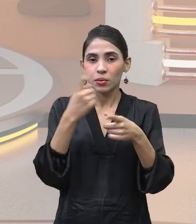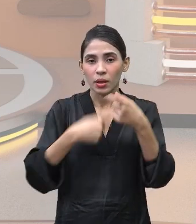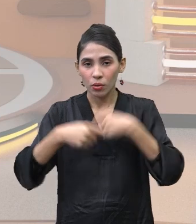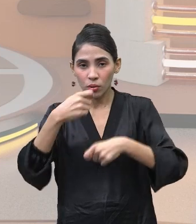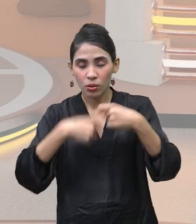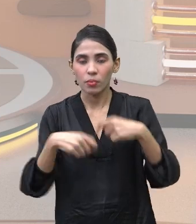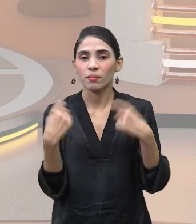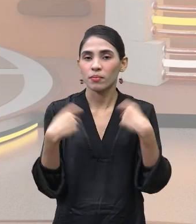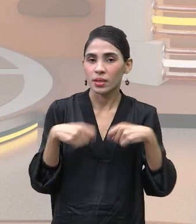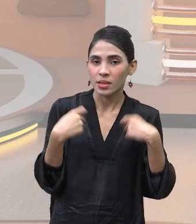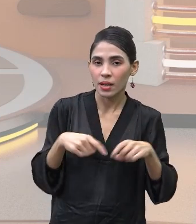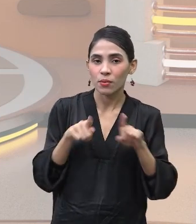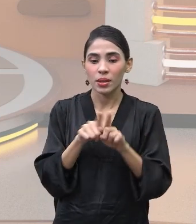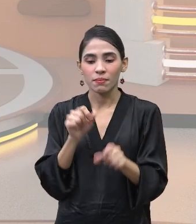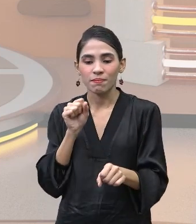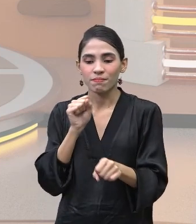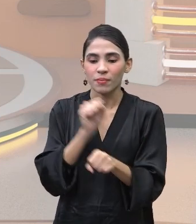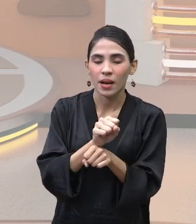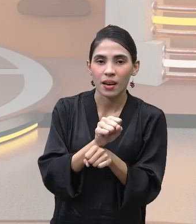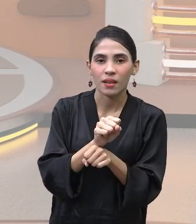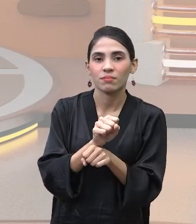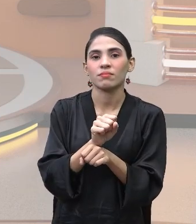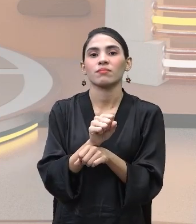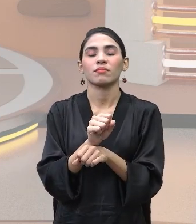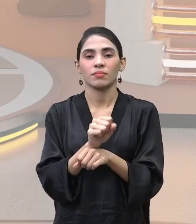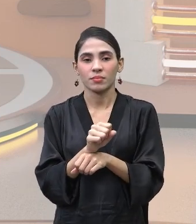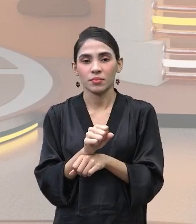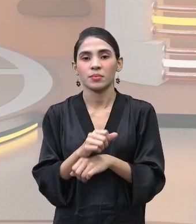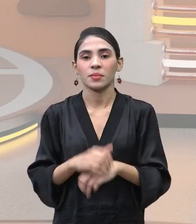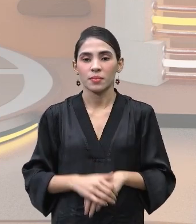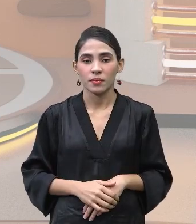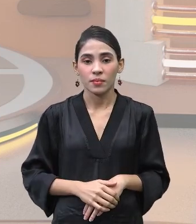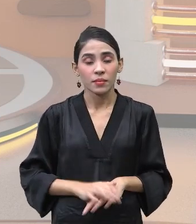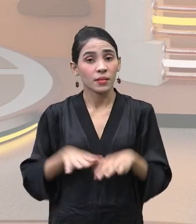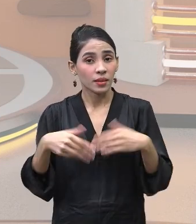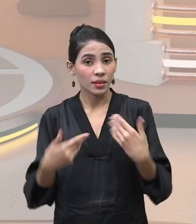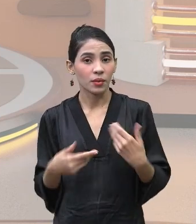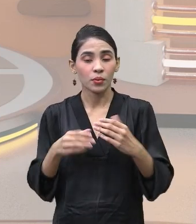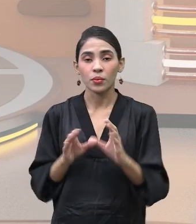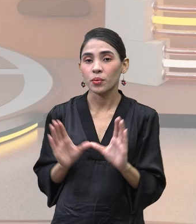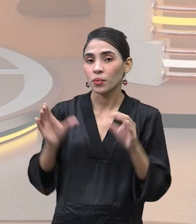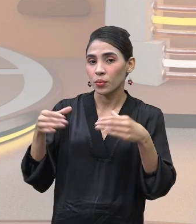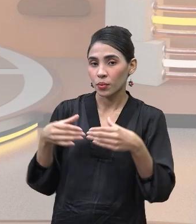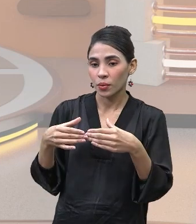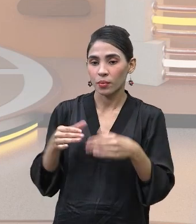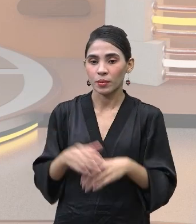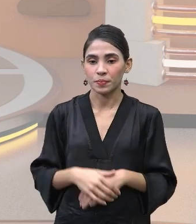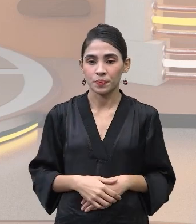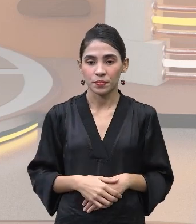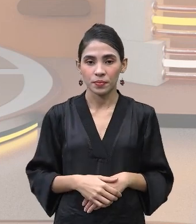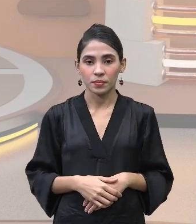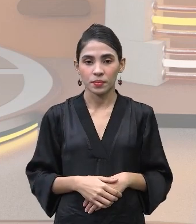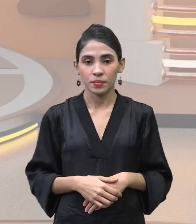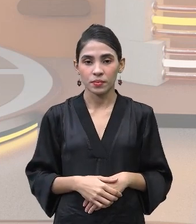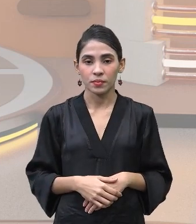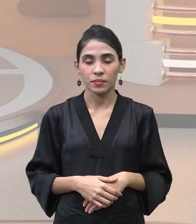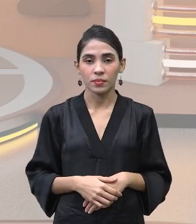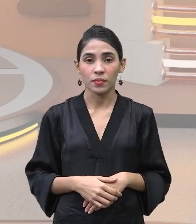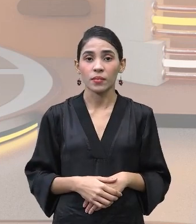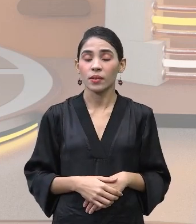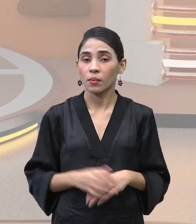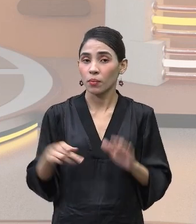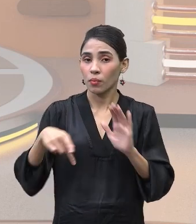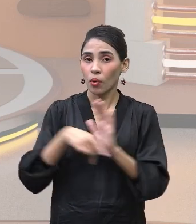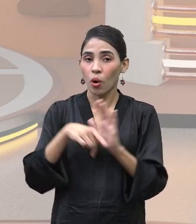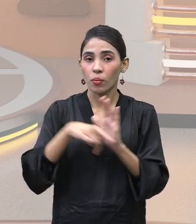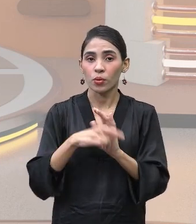ele precisava ser freado, né? Então, esse grupo, né, lá que constituía o Clube de